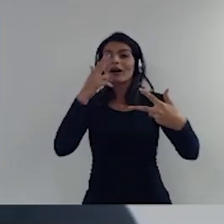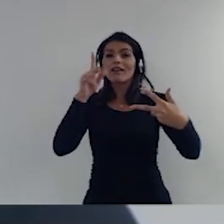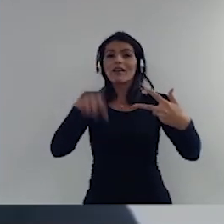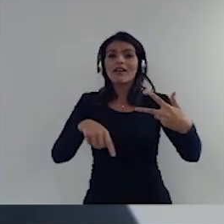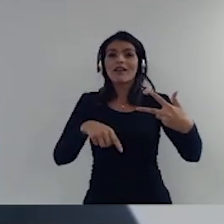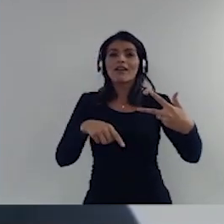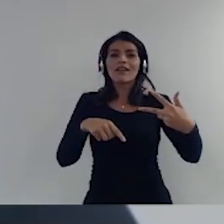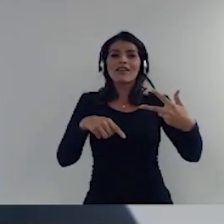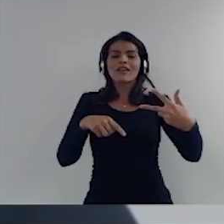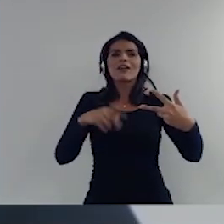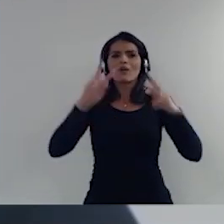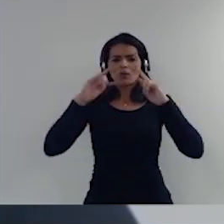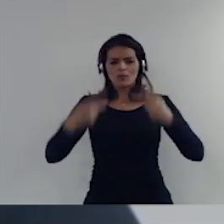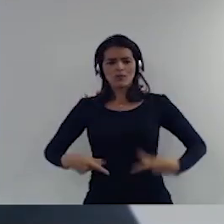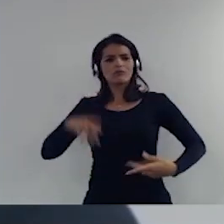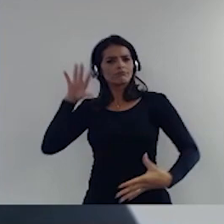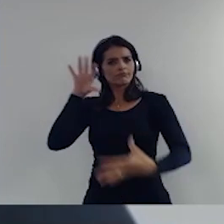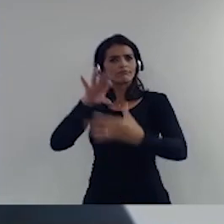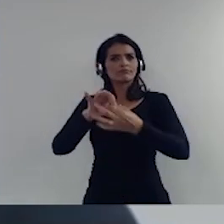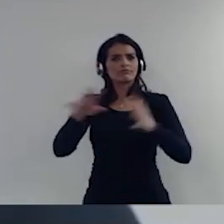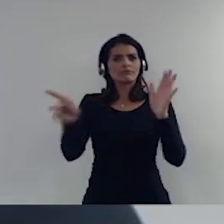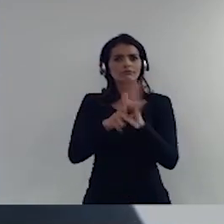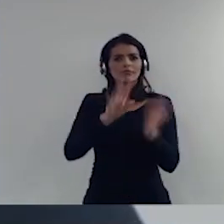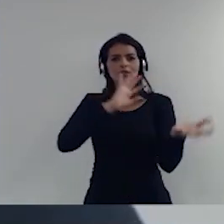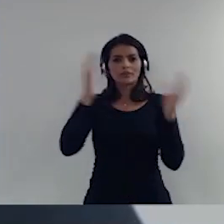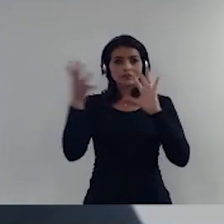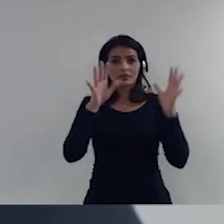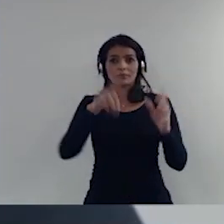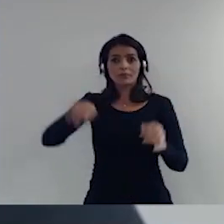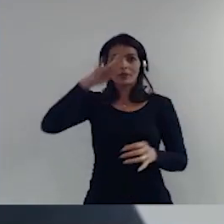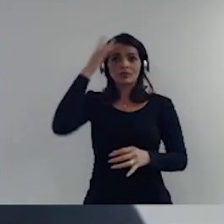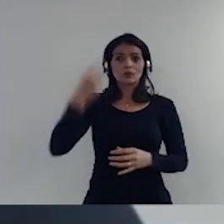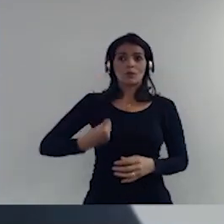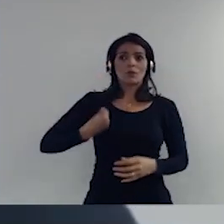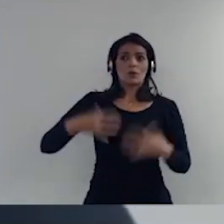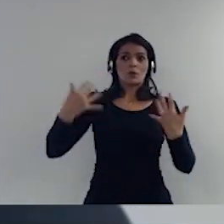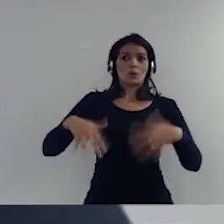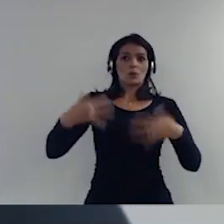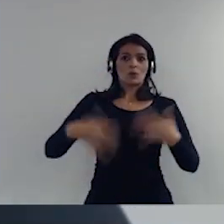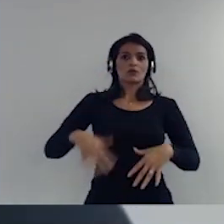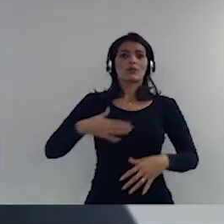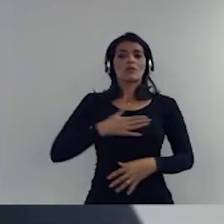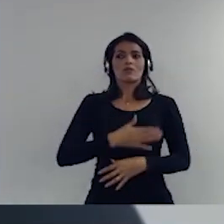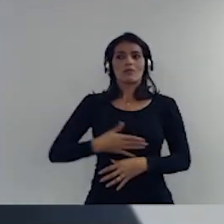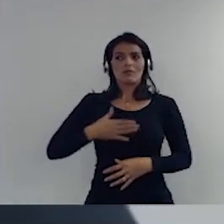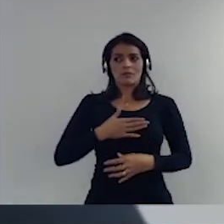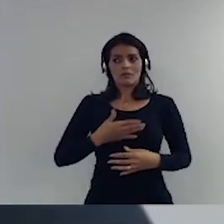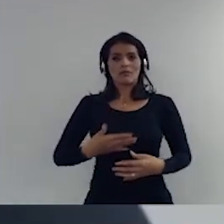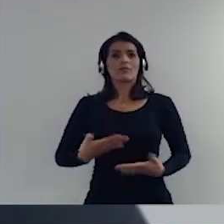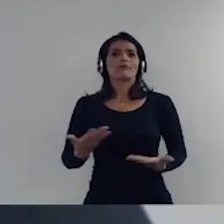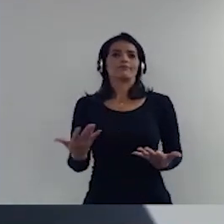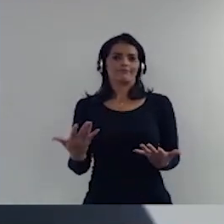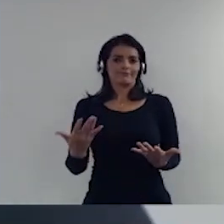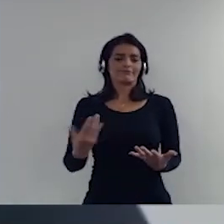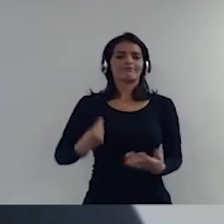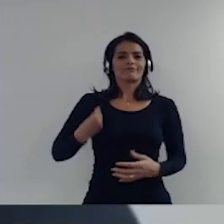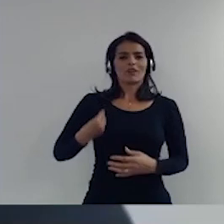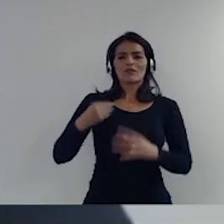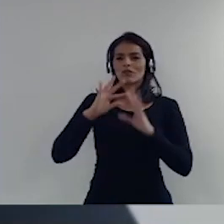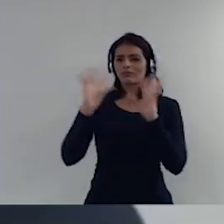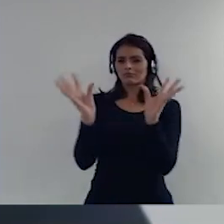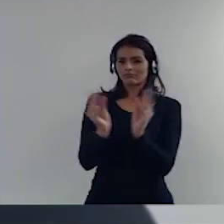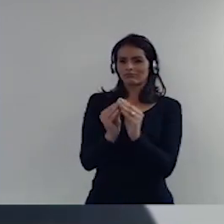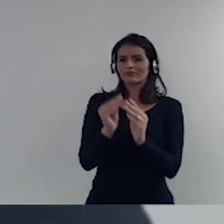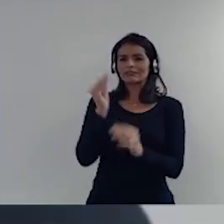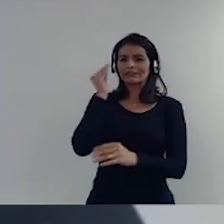realmente humanizado para a situação que essas pessoas passam. Então, assim, é uma honra muito grande estar aqui. Eu vou tentar ser breve, porque